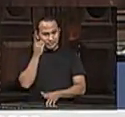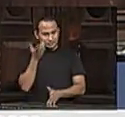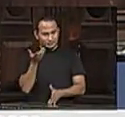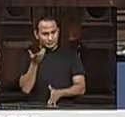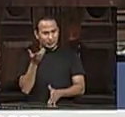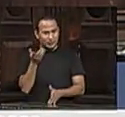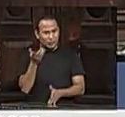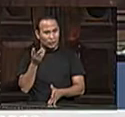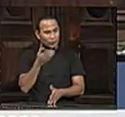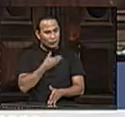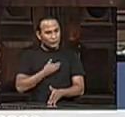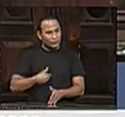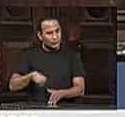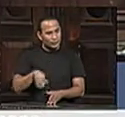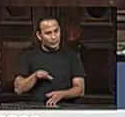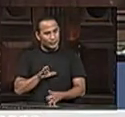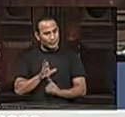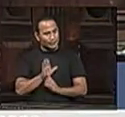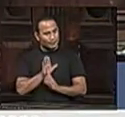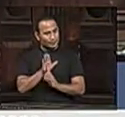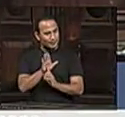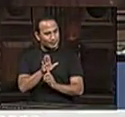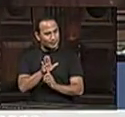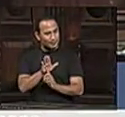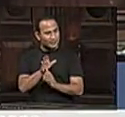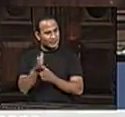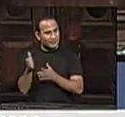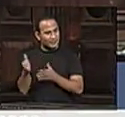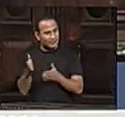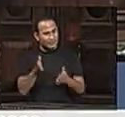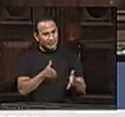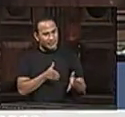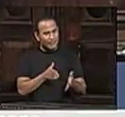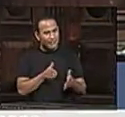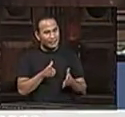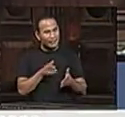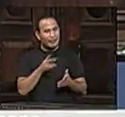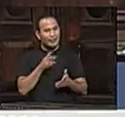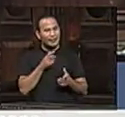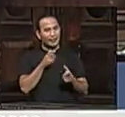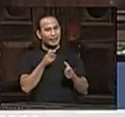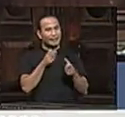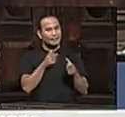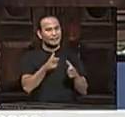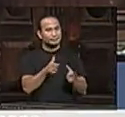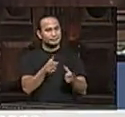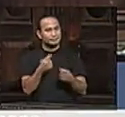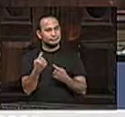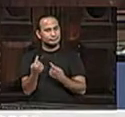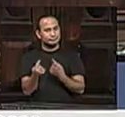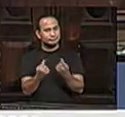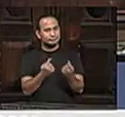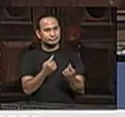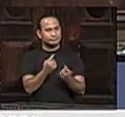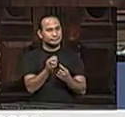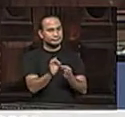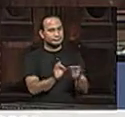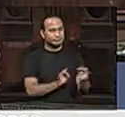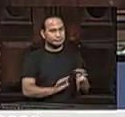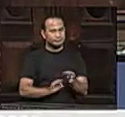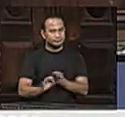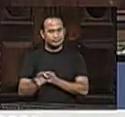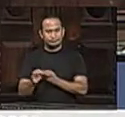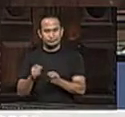o cumprimento do mínimo vem a cada exercício acumulando restos a